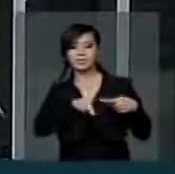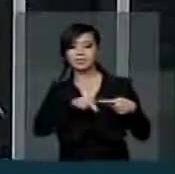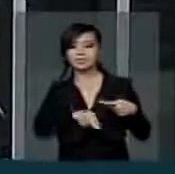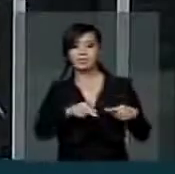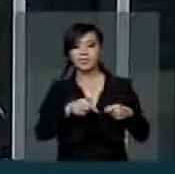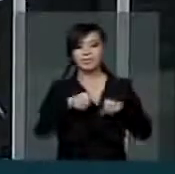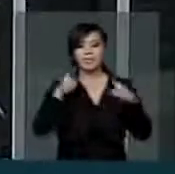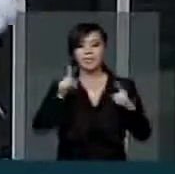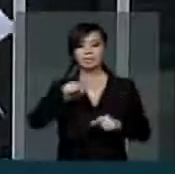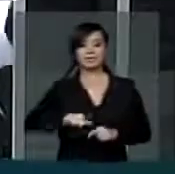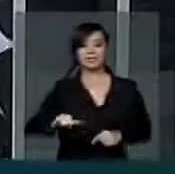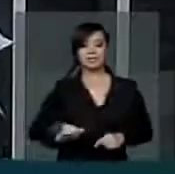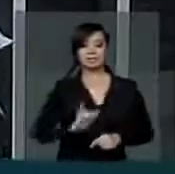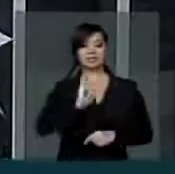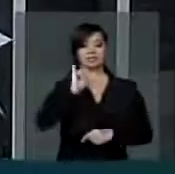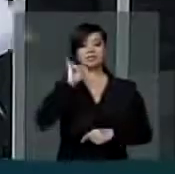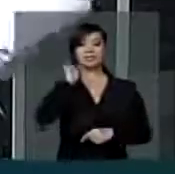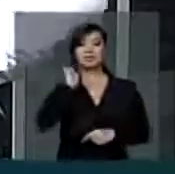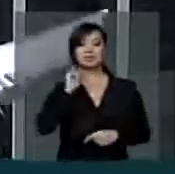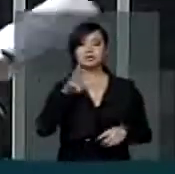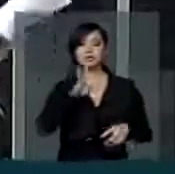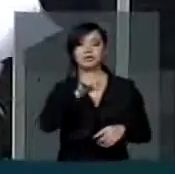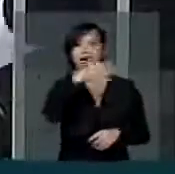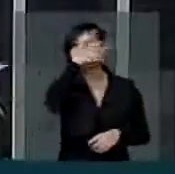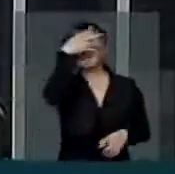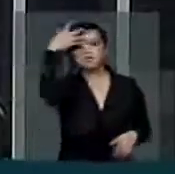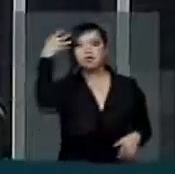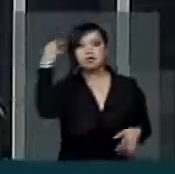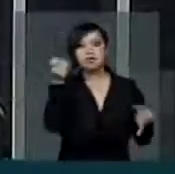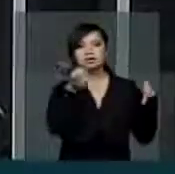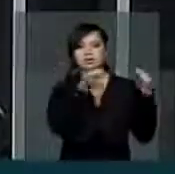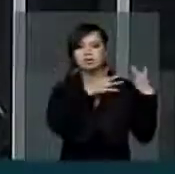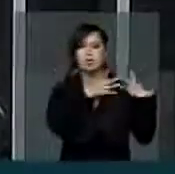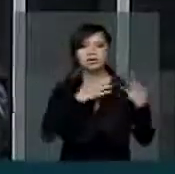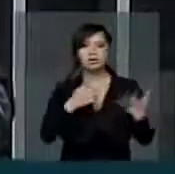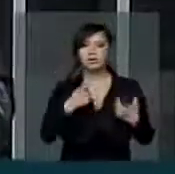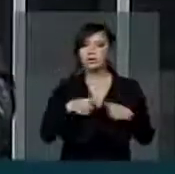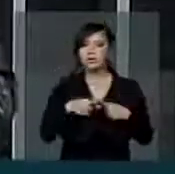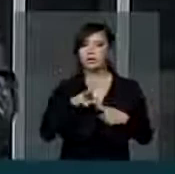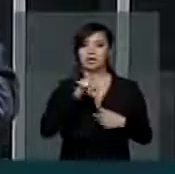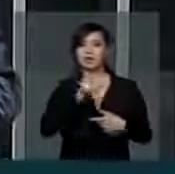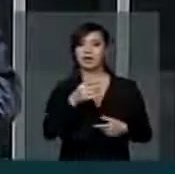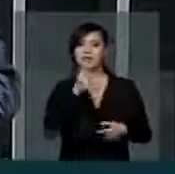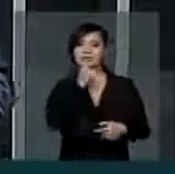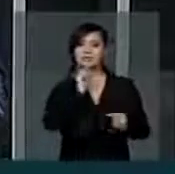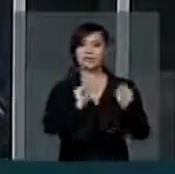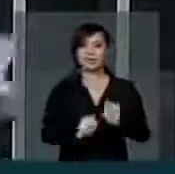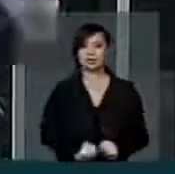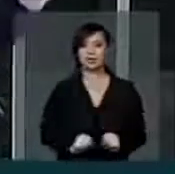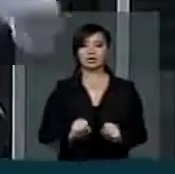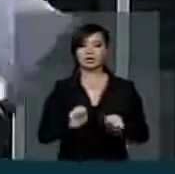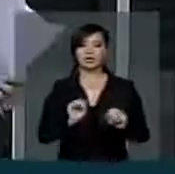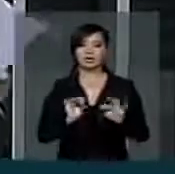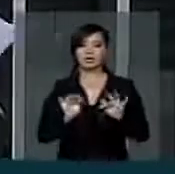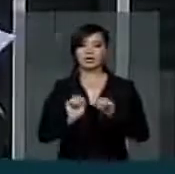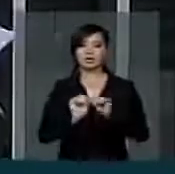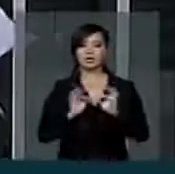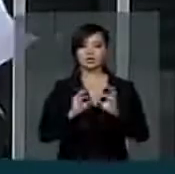que vai ficar engavetado e não vai poder se cumprir na totalidade a lei.